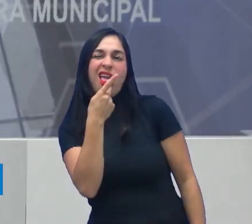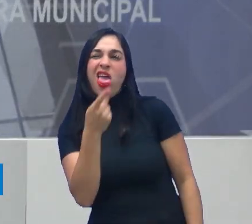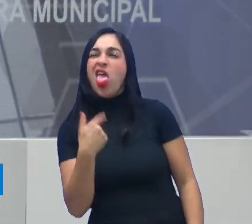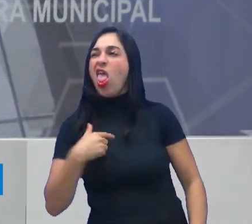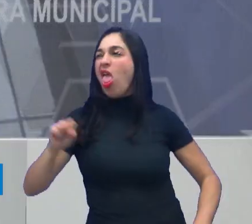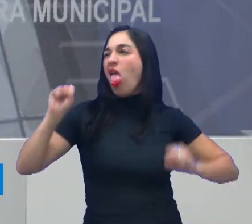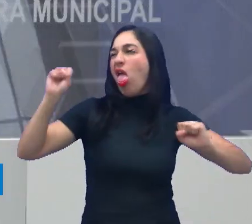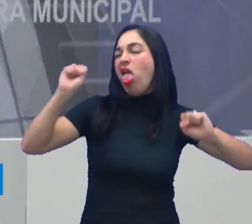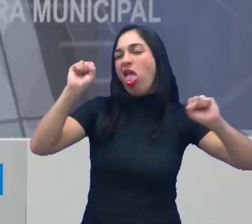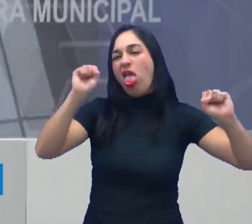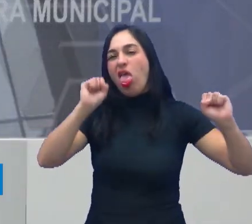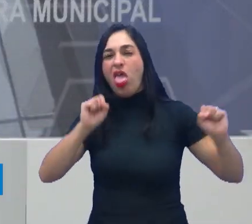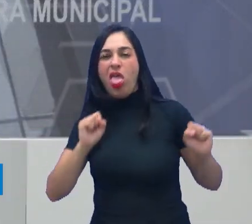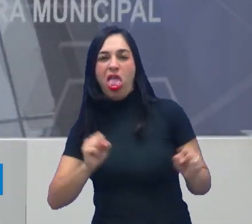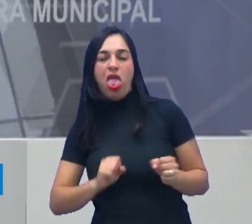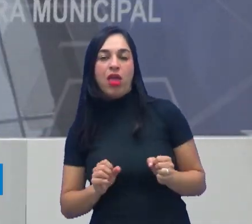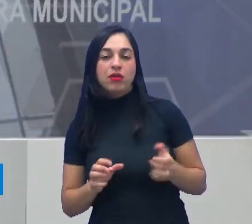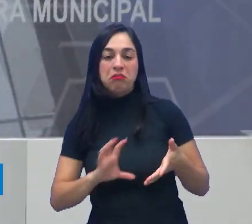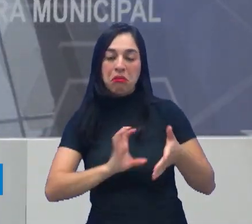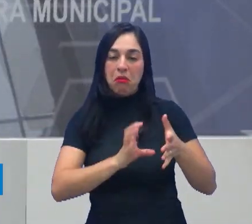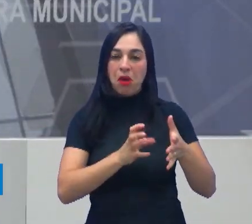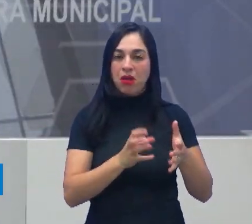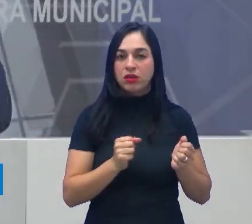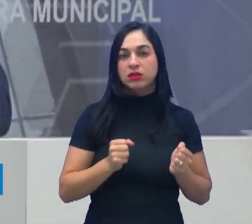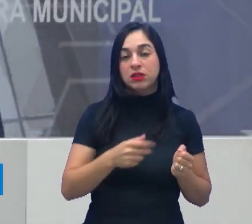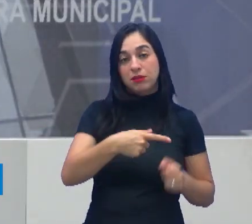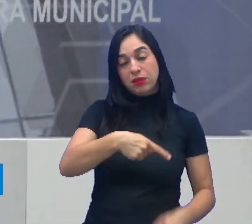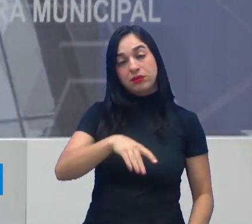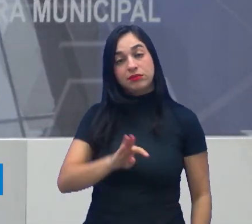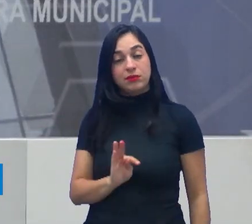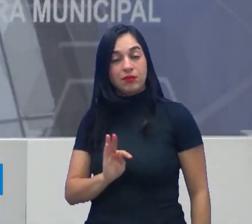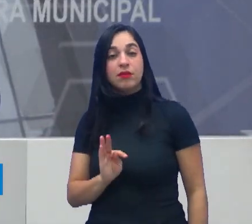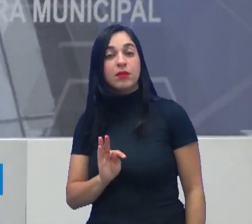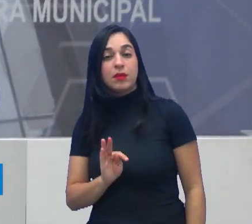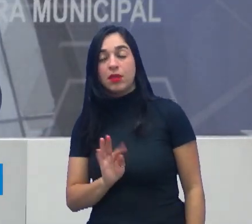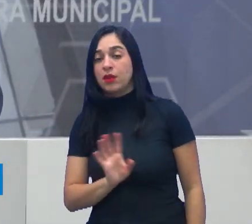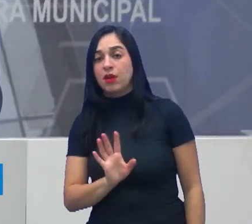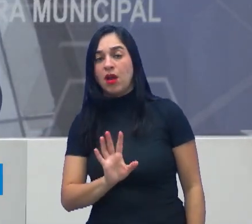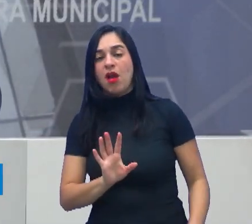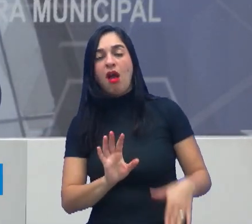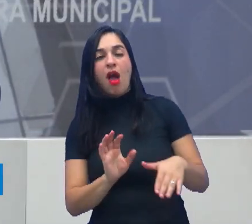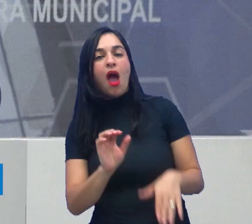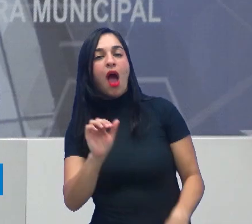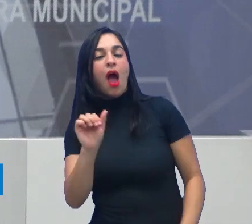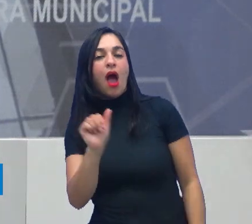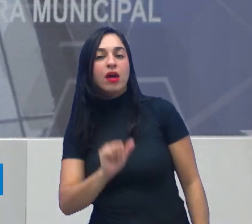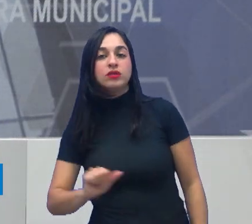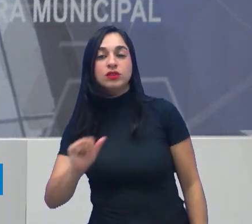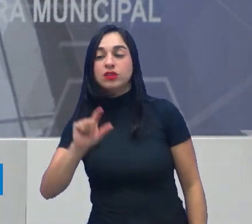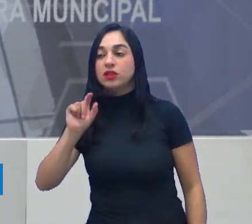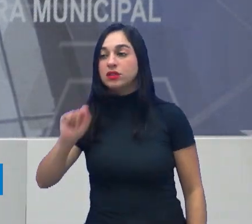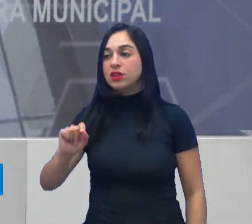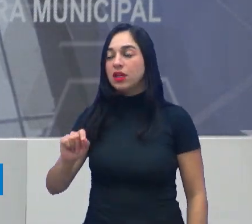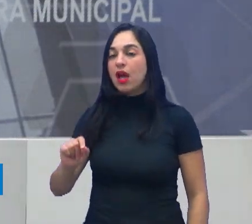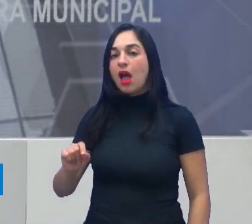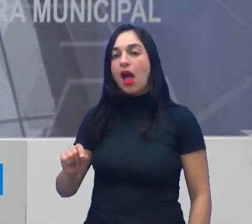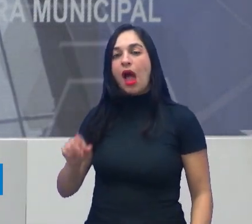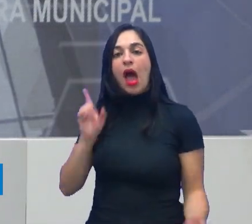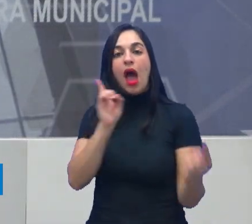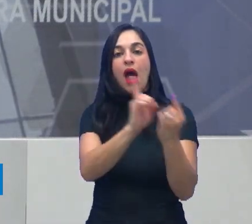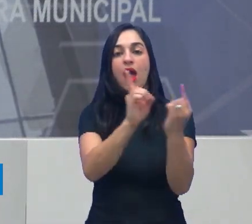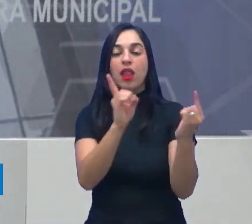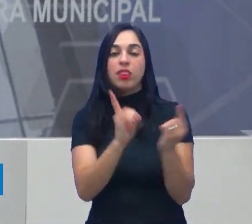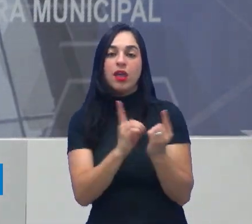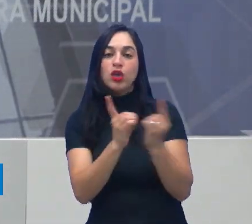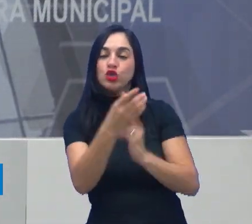política ideológica, que fazem ligação com o partido político, e sim entidades isentas que prestam serviço às mulheres